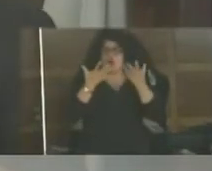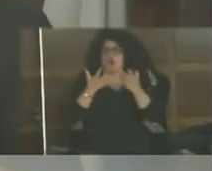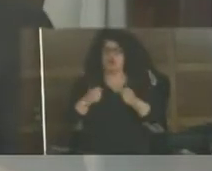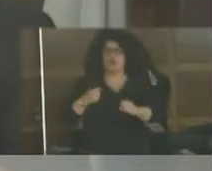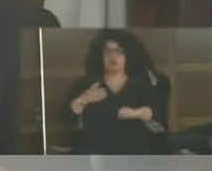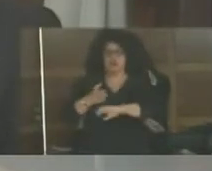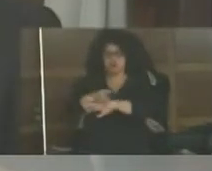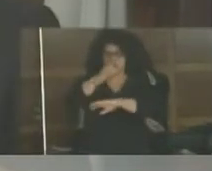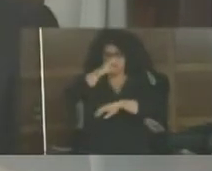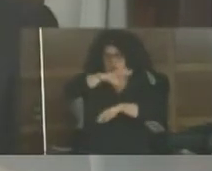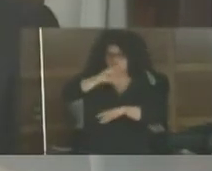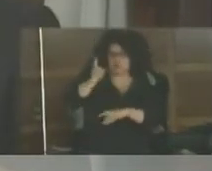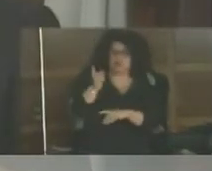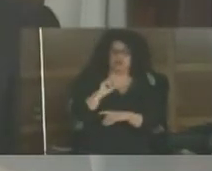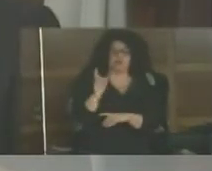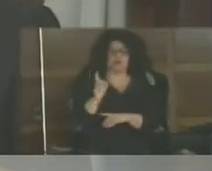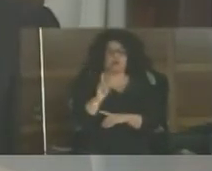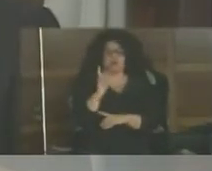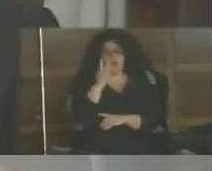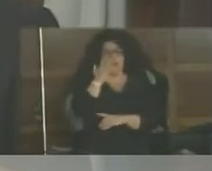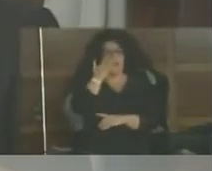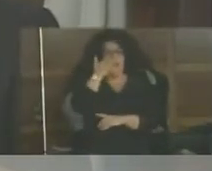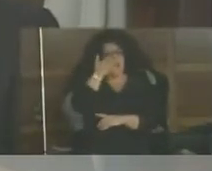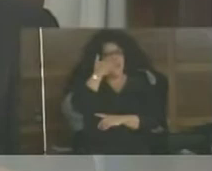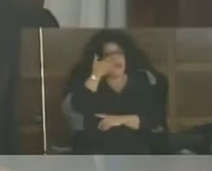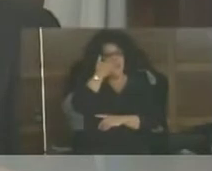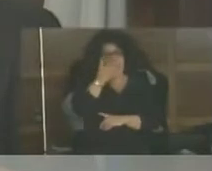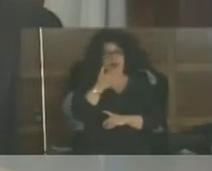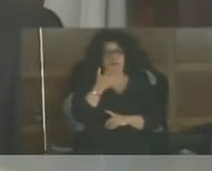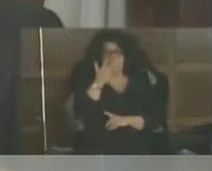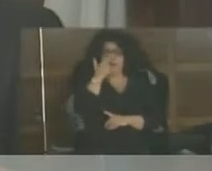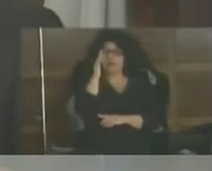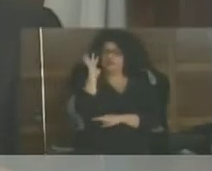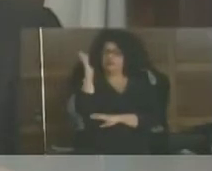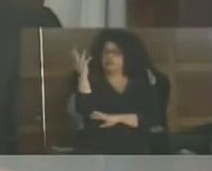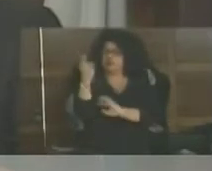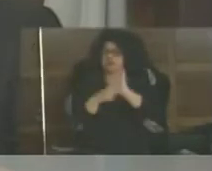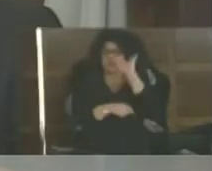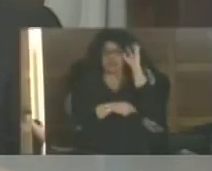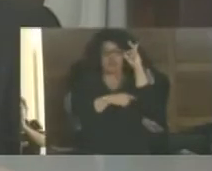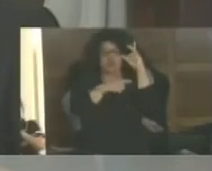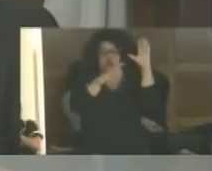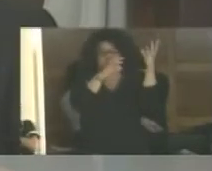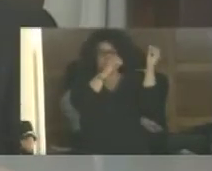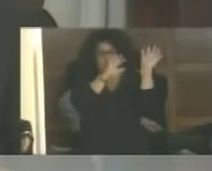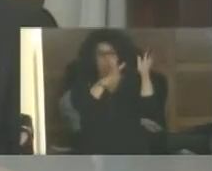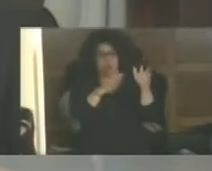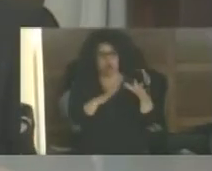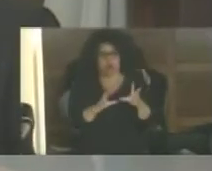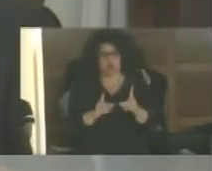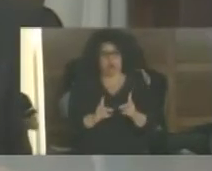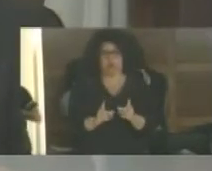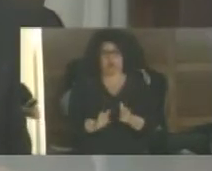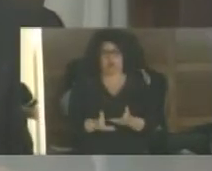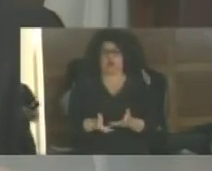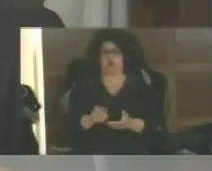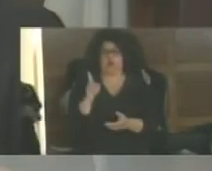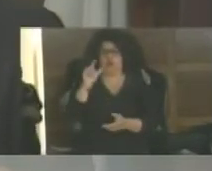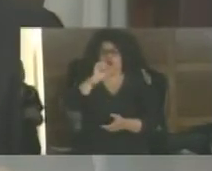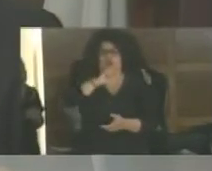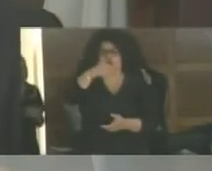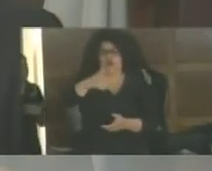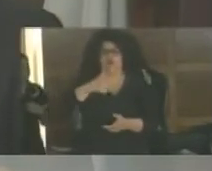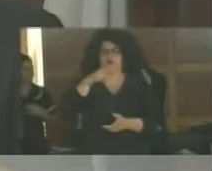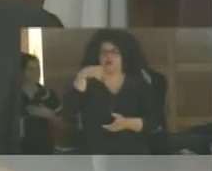sou mesmo. Estão até acabando com a nossa natureza aqui. A Sapiatuba, quando foi feita, né, ela não, era um